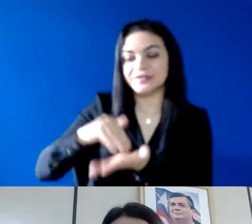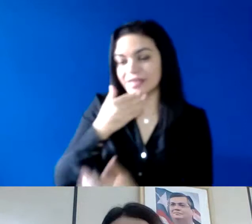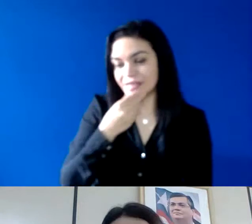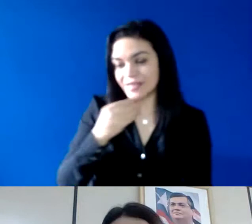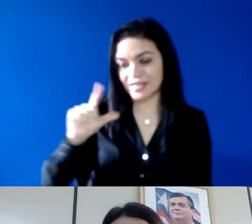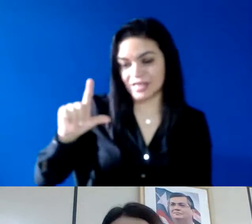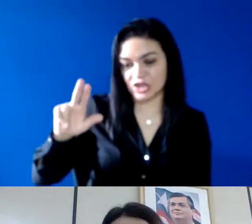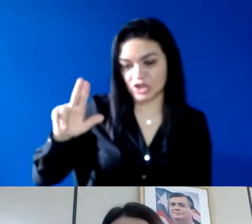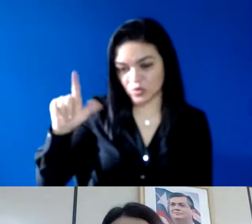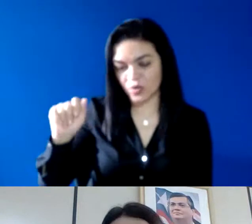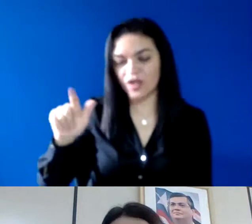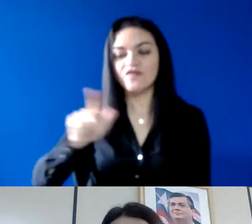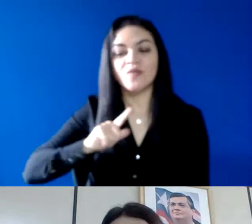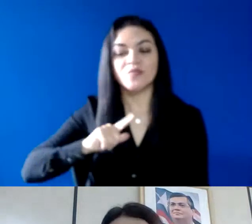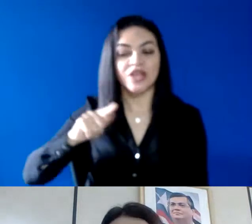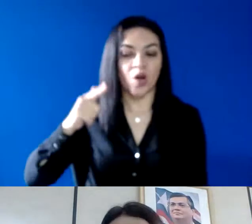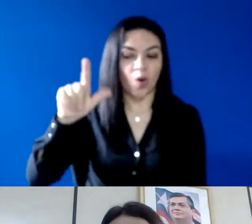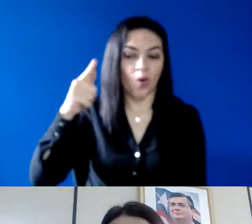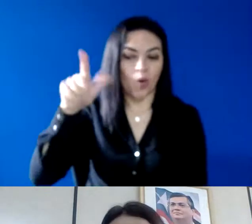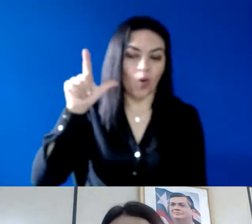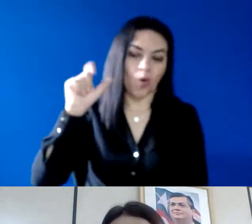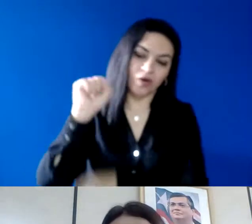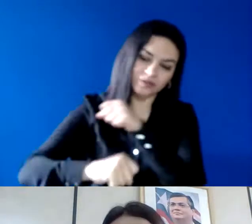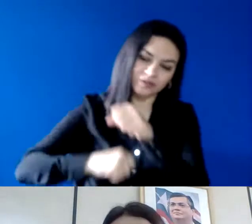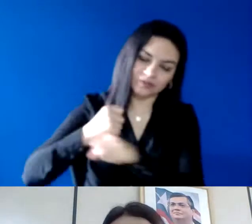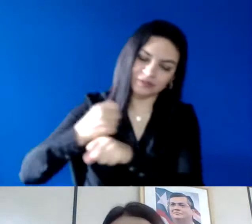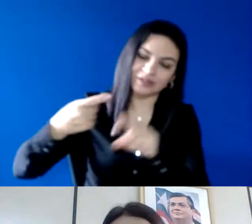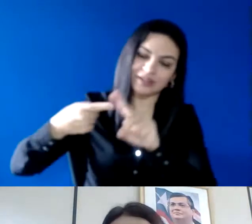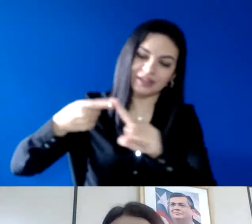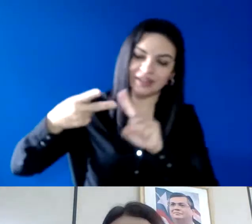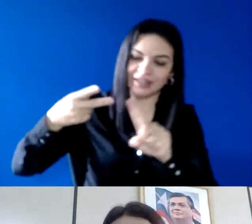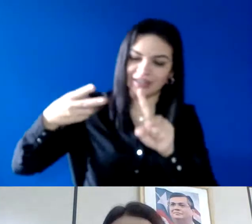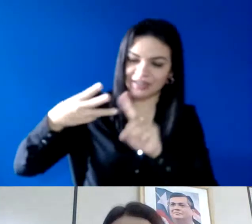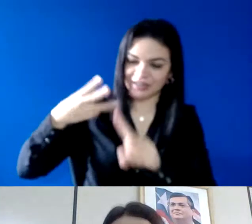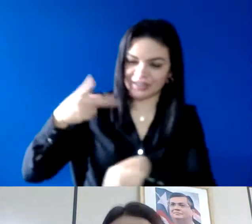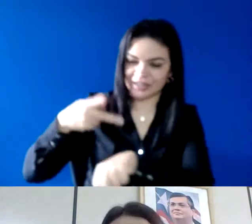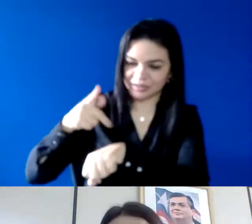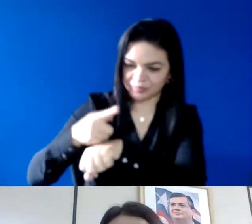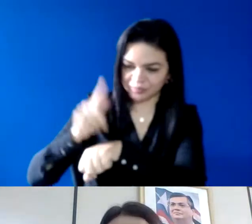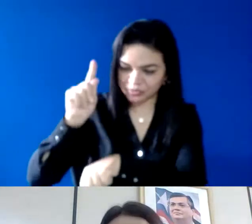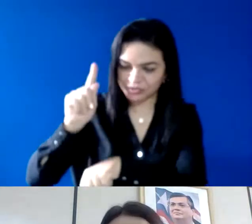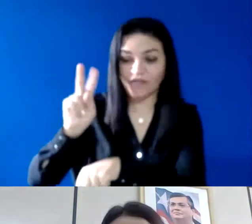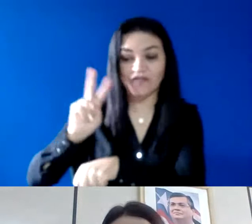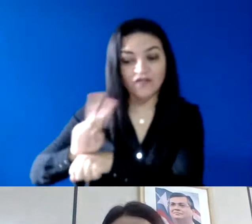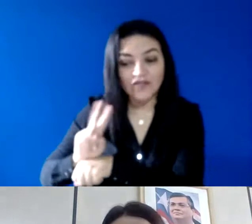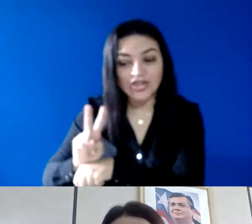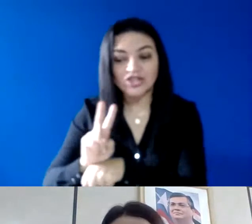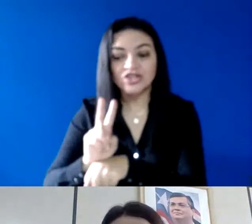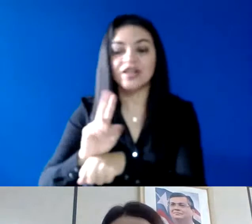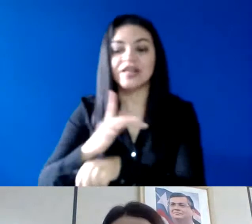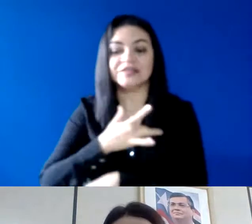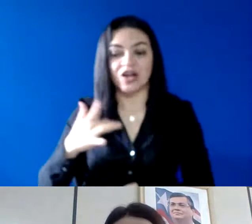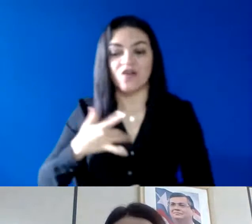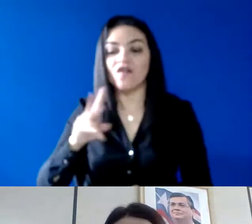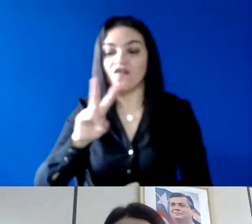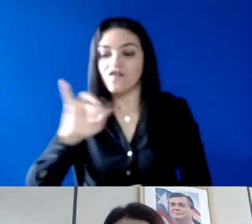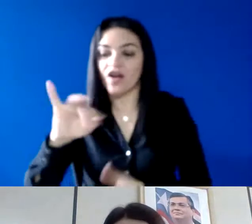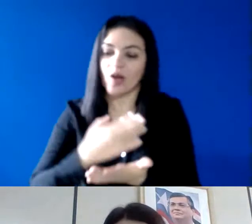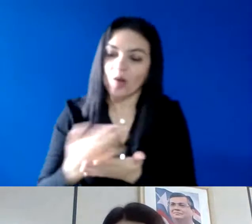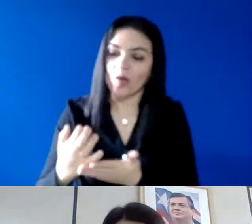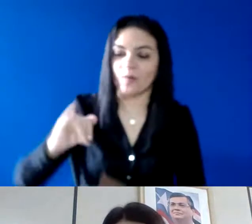teremos outras no próximo ano, para além dessas 3 já anunciadas, Vigilância em Saúde já começará também em janeiro,